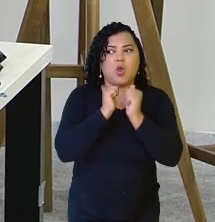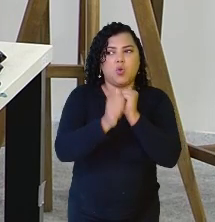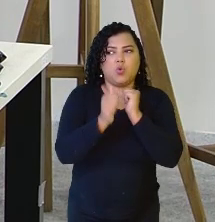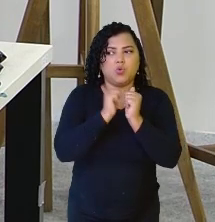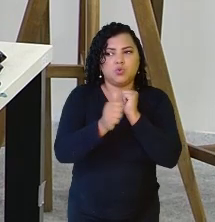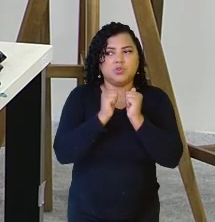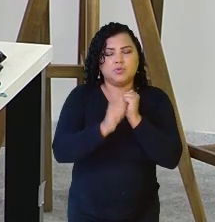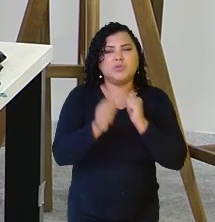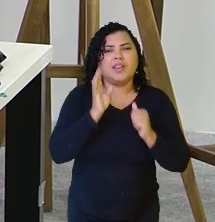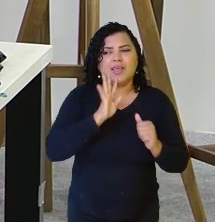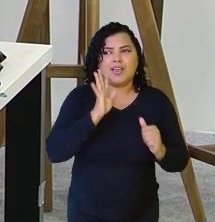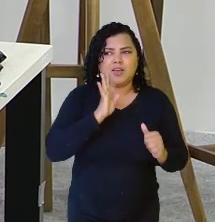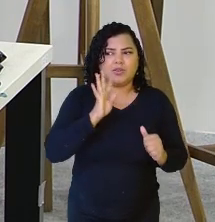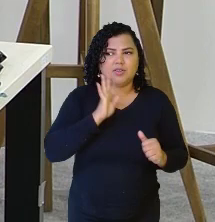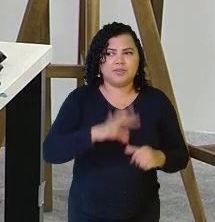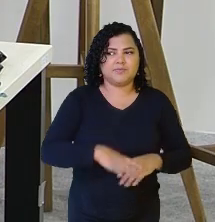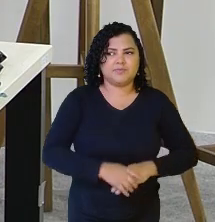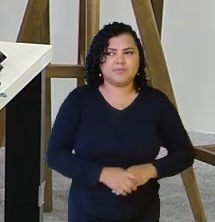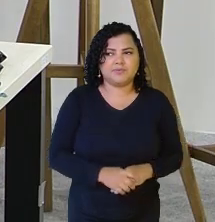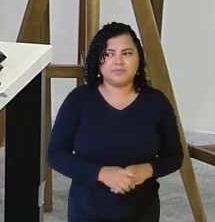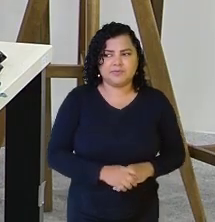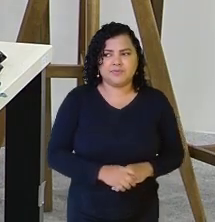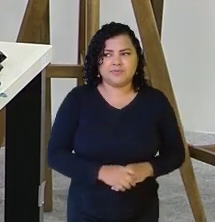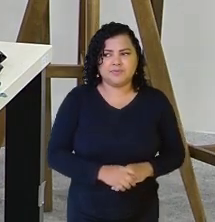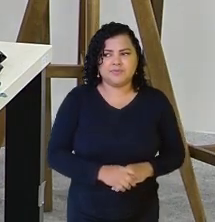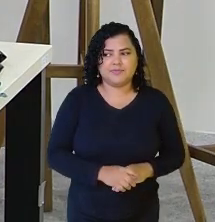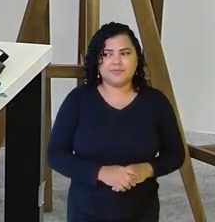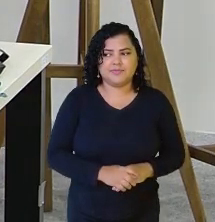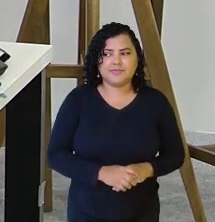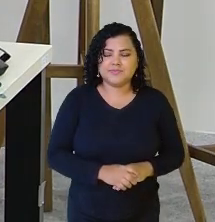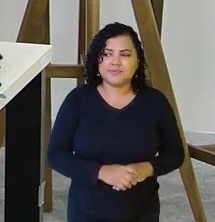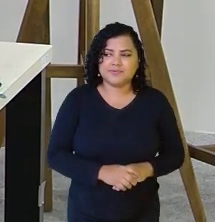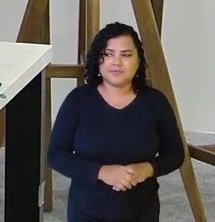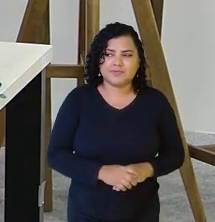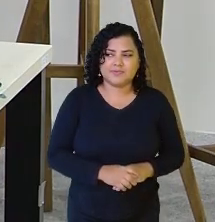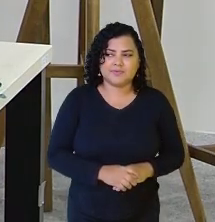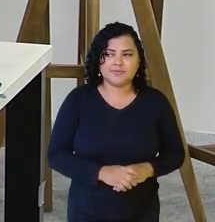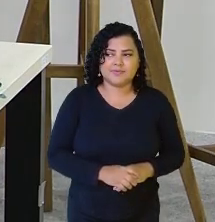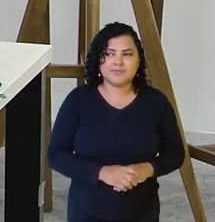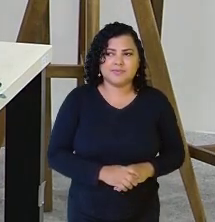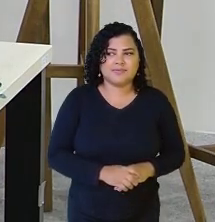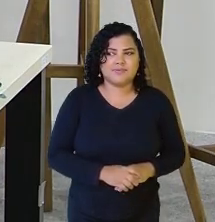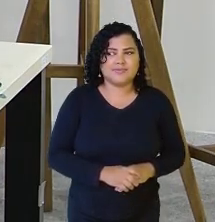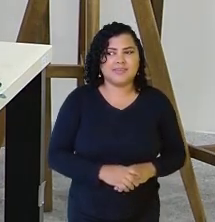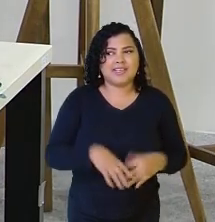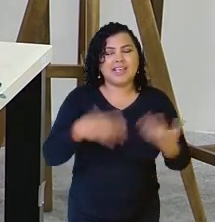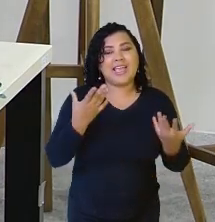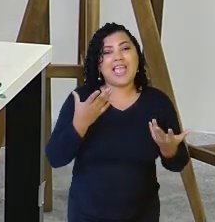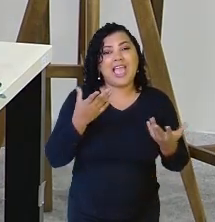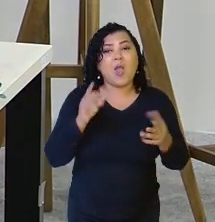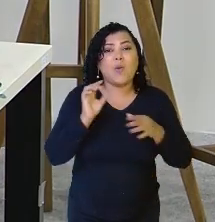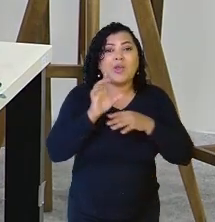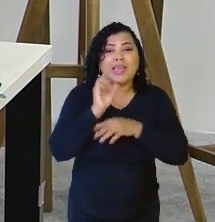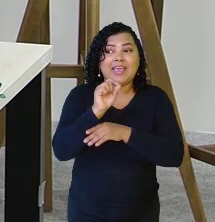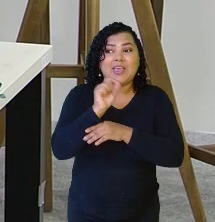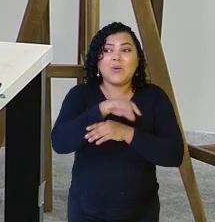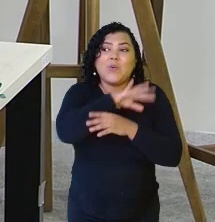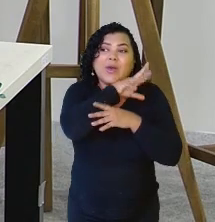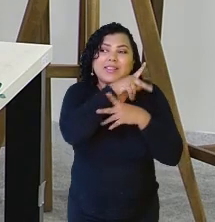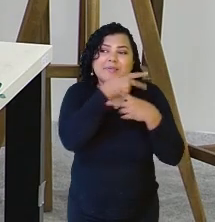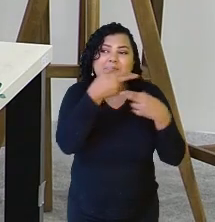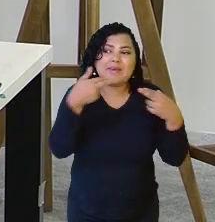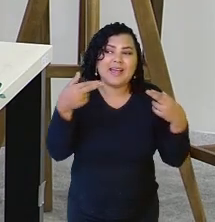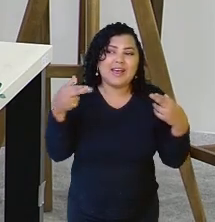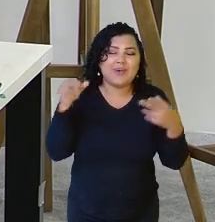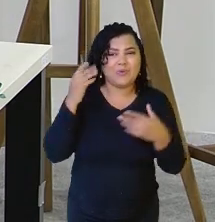Bem interessante, né? Colou também as boquinhas delas. Ah, e esse aqui é lindo, é o polvo, olha. O polvo tá na